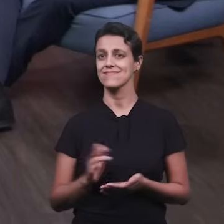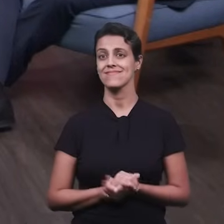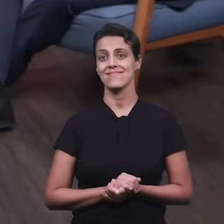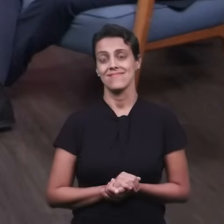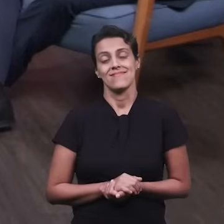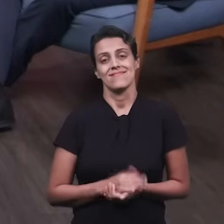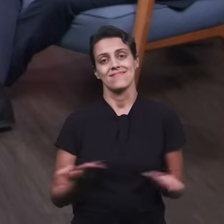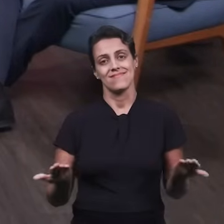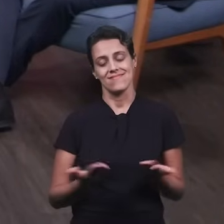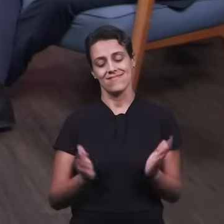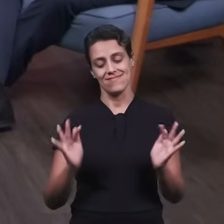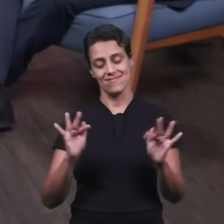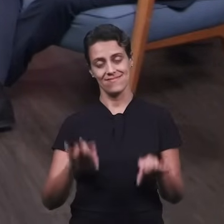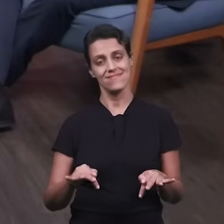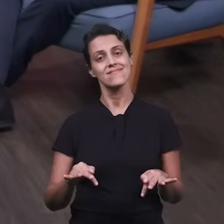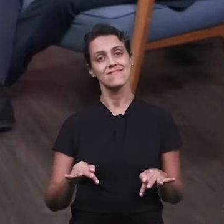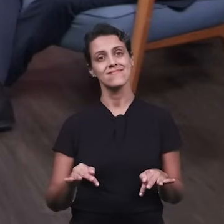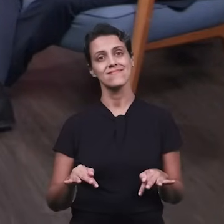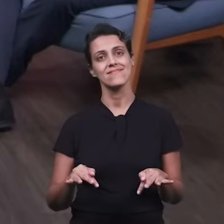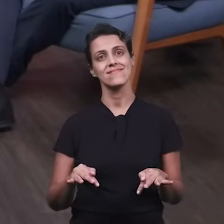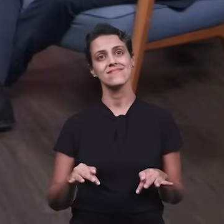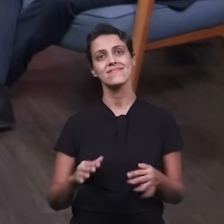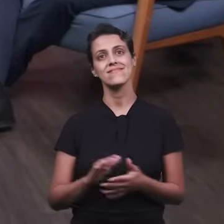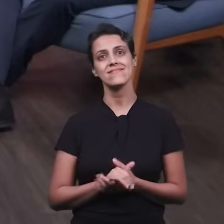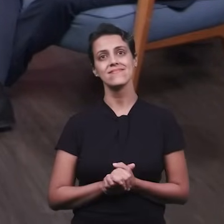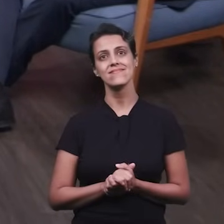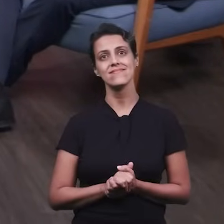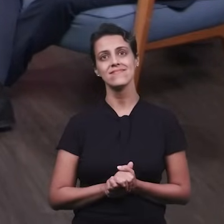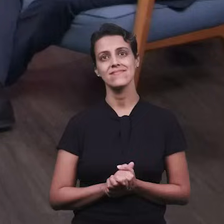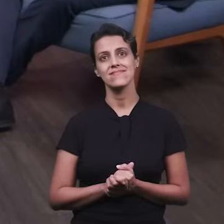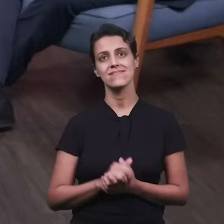participação. Bem, companheiros, chegamos ao final do programa,